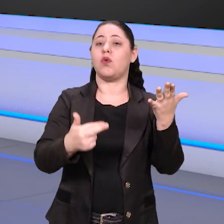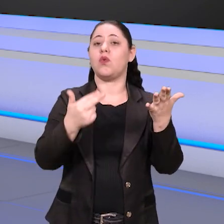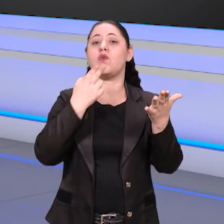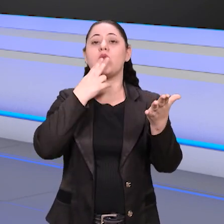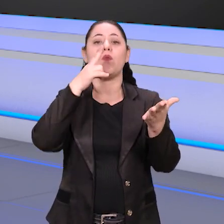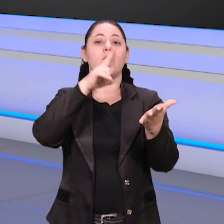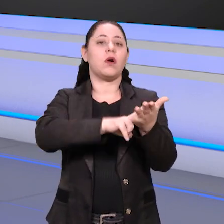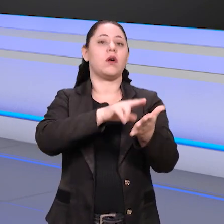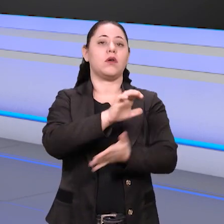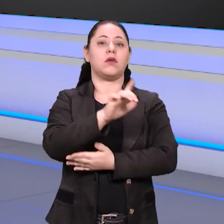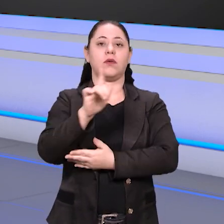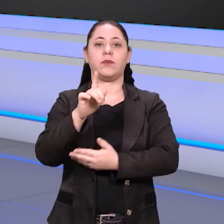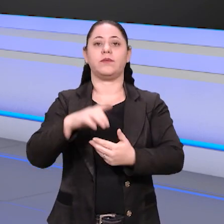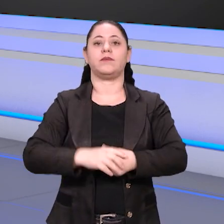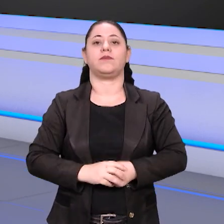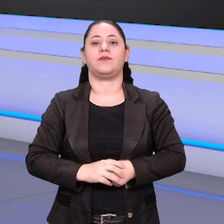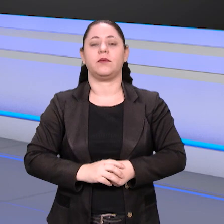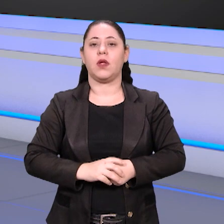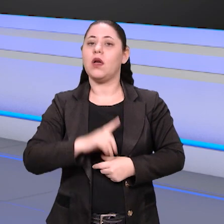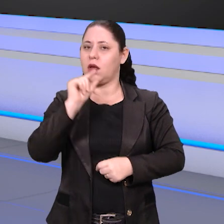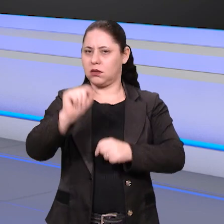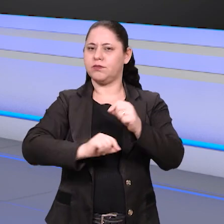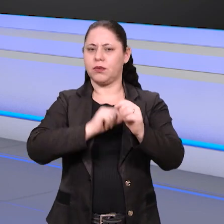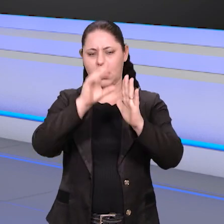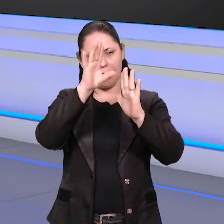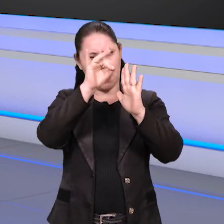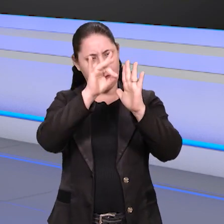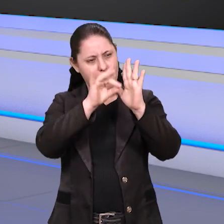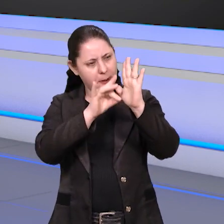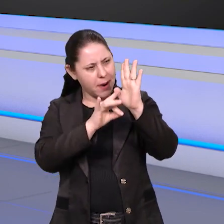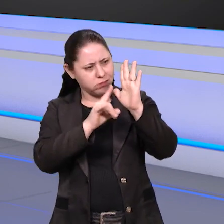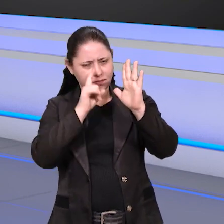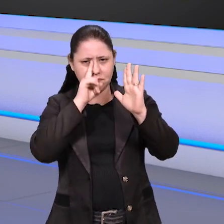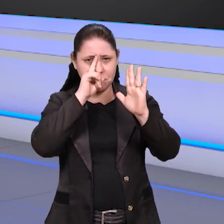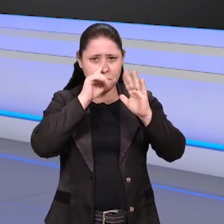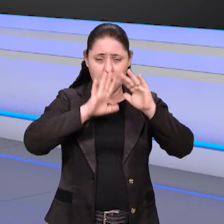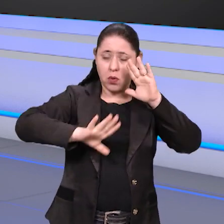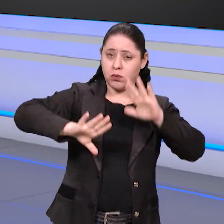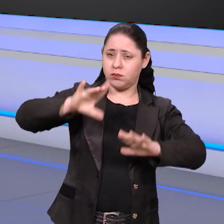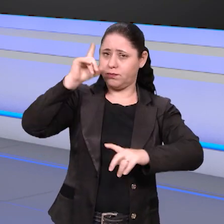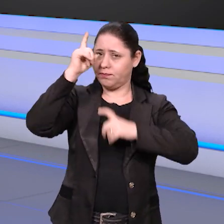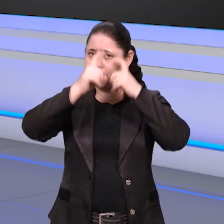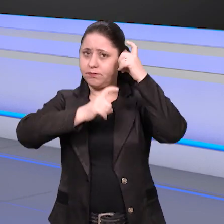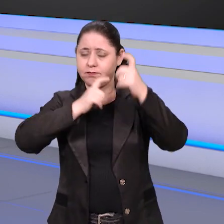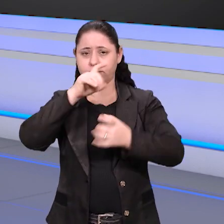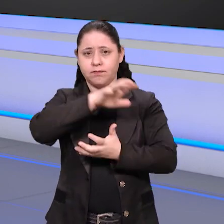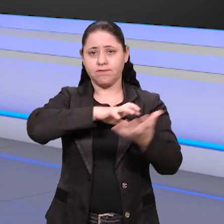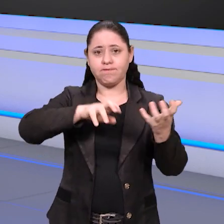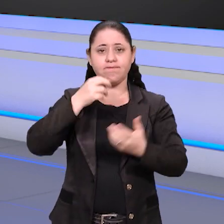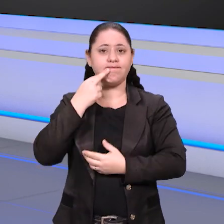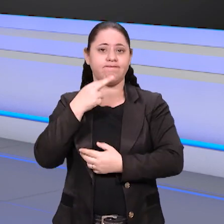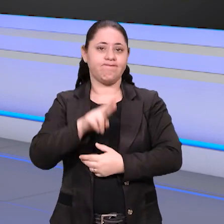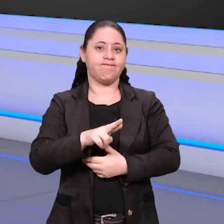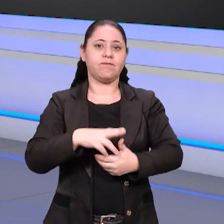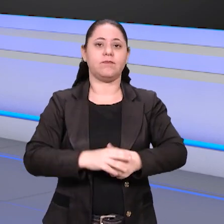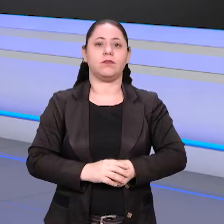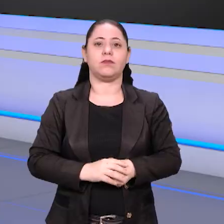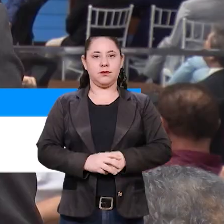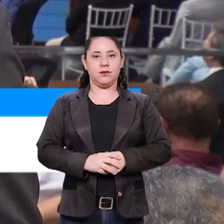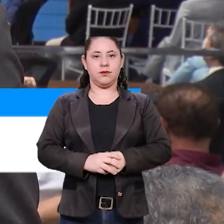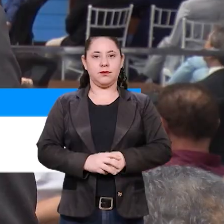num documento denominado Carta de Campo Grande, que elencou pontos de preocupação e de críticas à